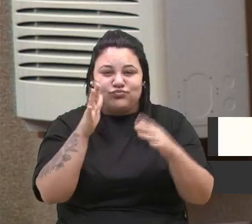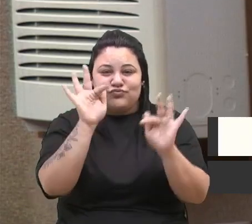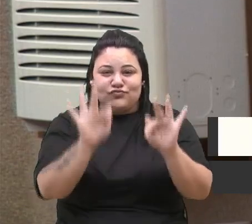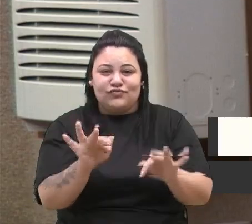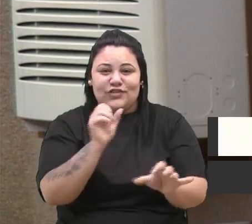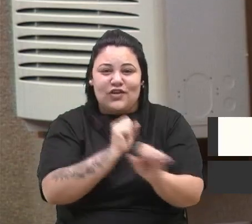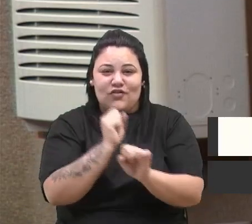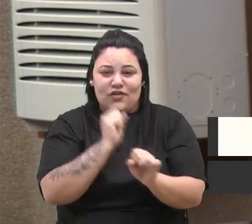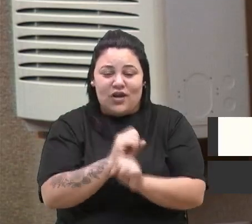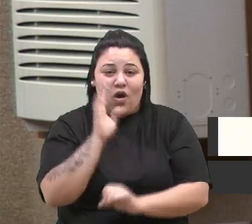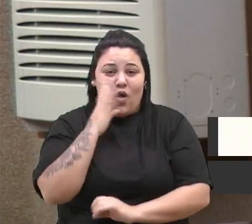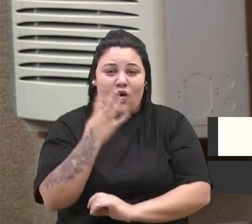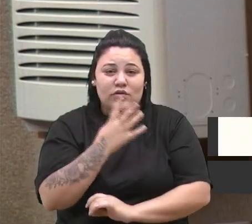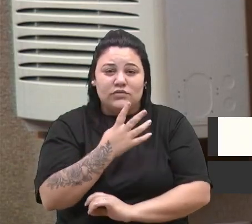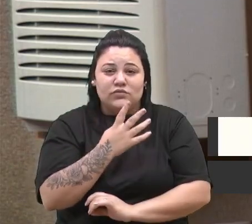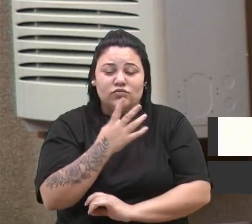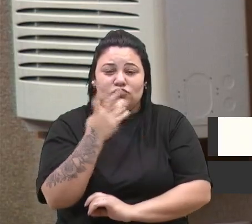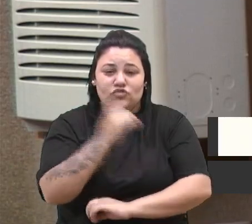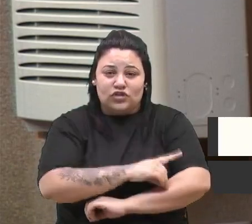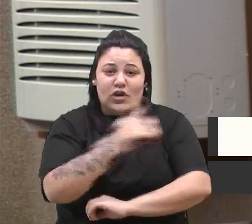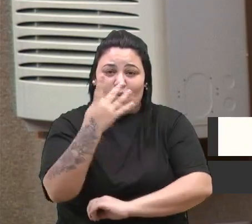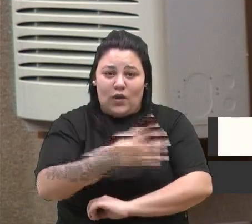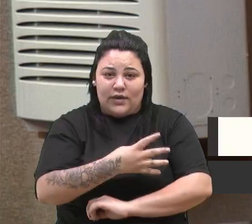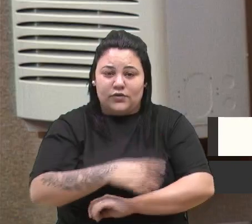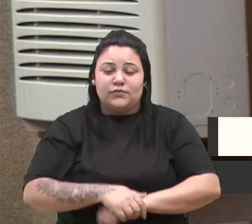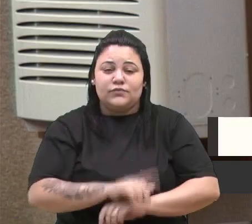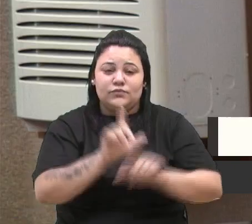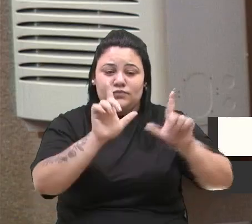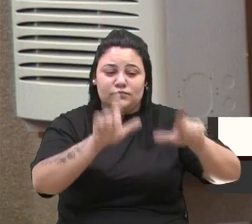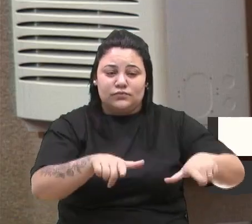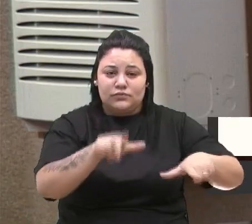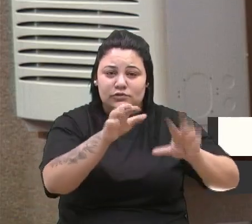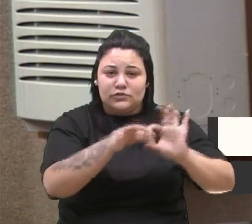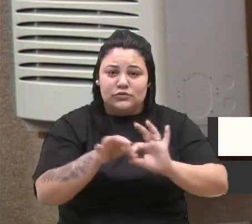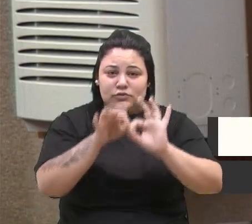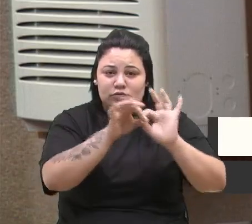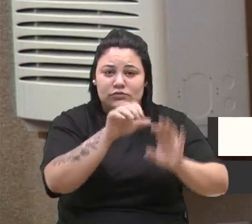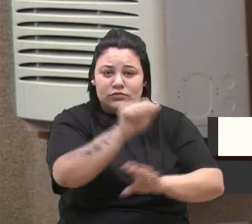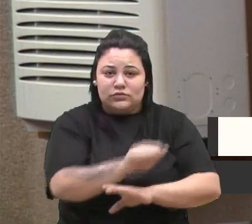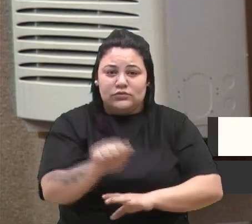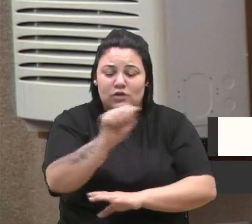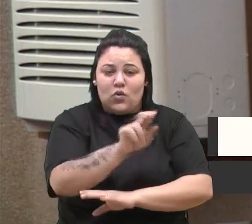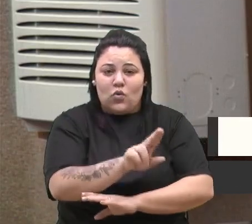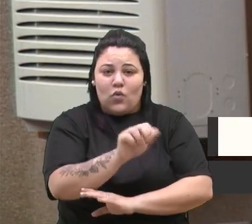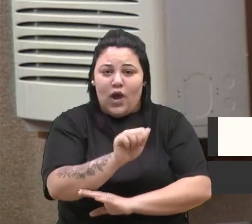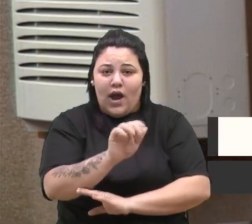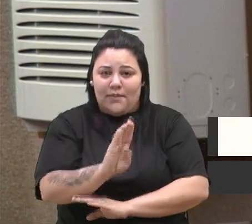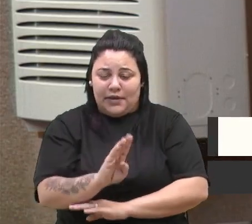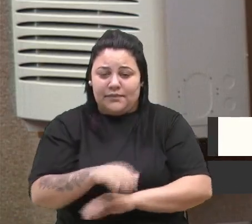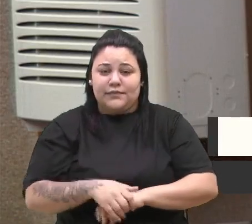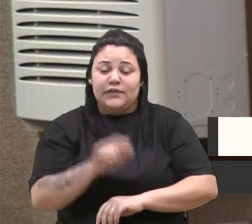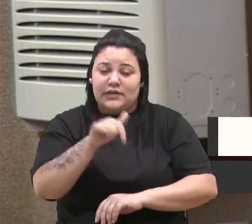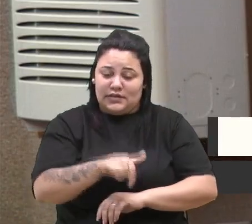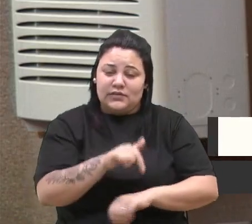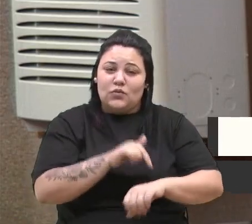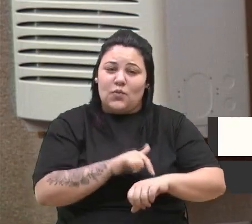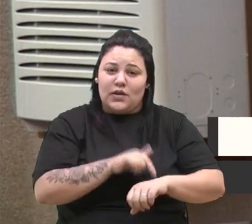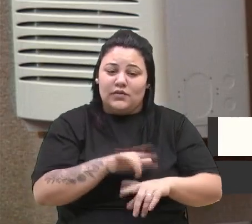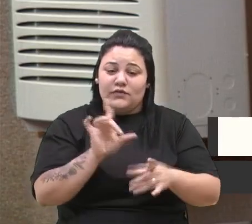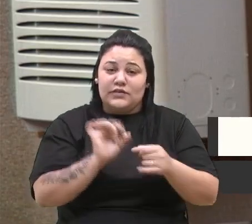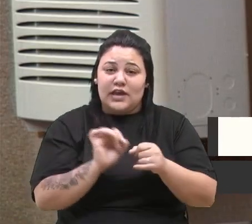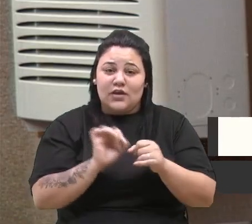segunda-feira, dia 4, na sede da União das Associações de Bairro, a UAB. Nessa ocasião, foi realizada